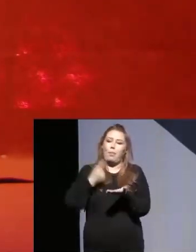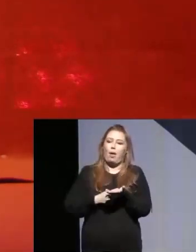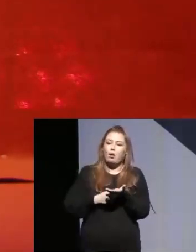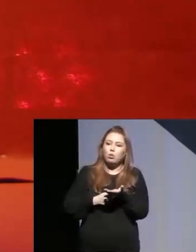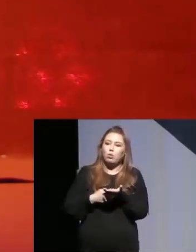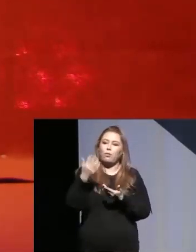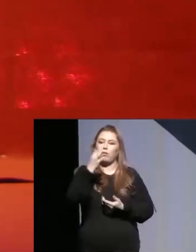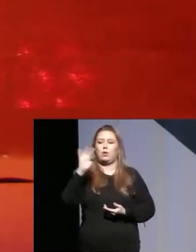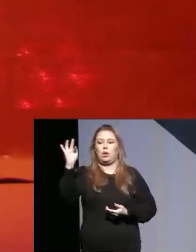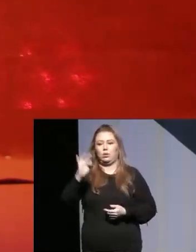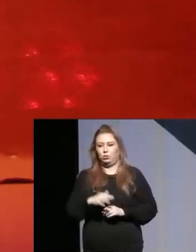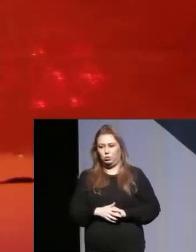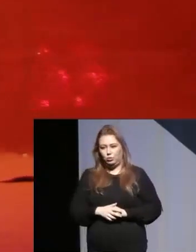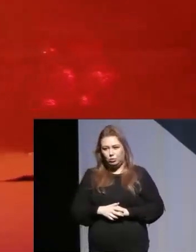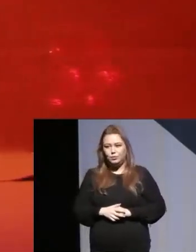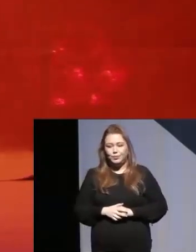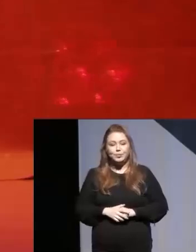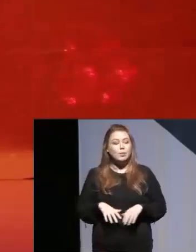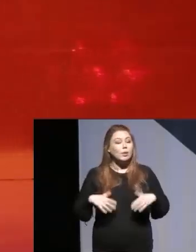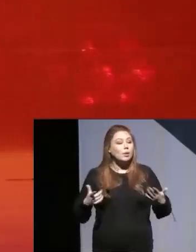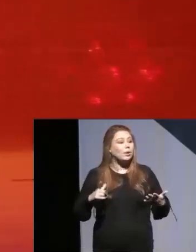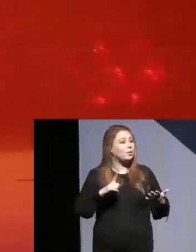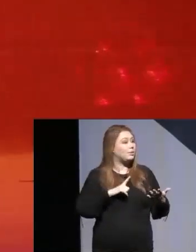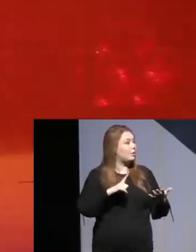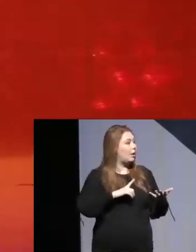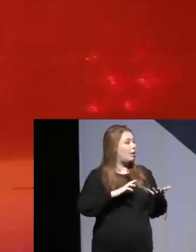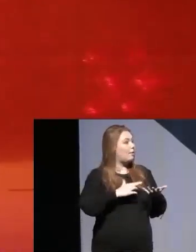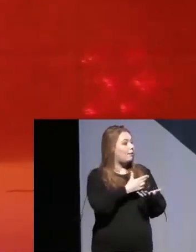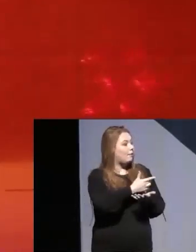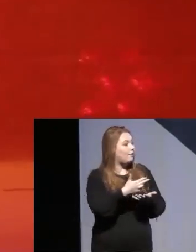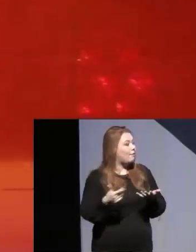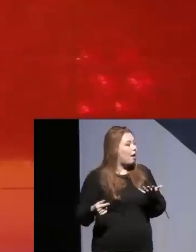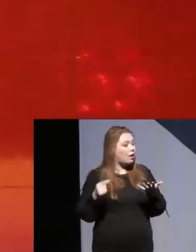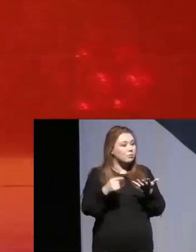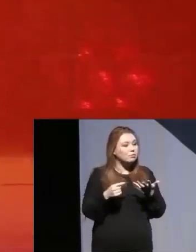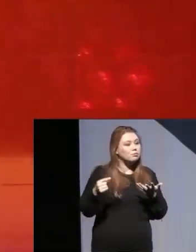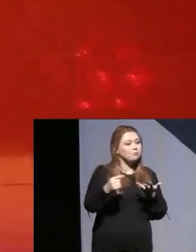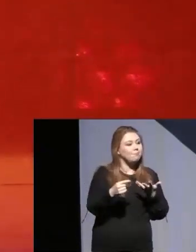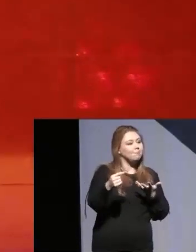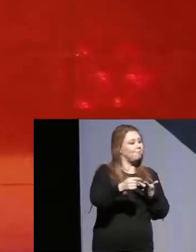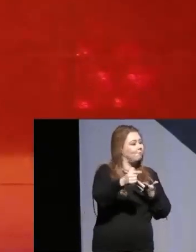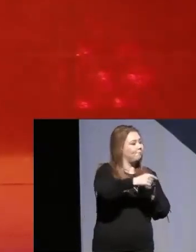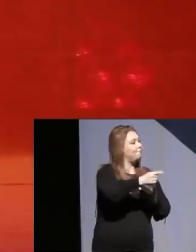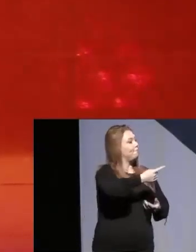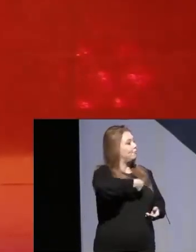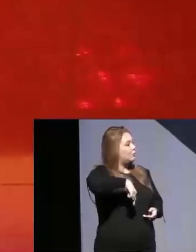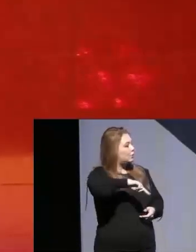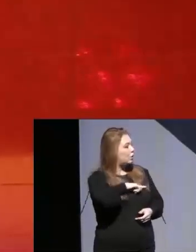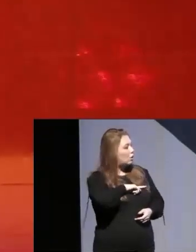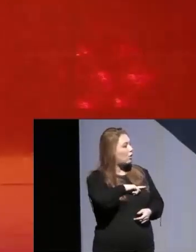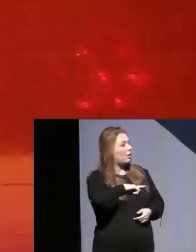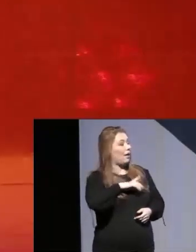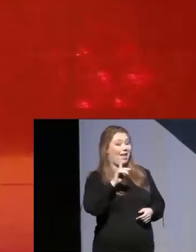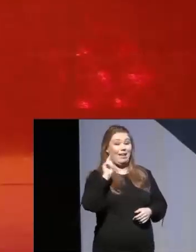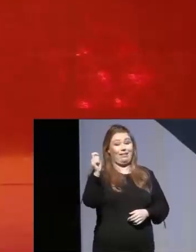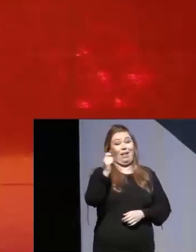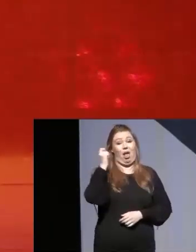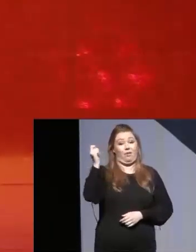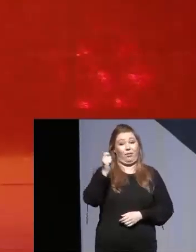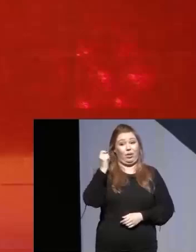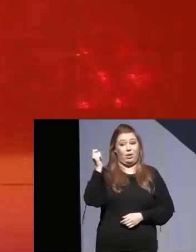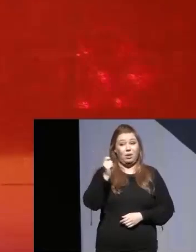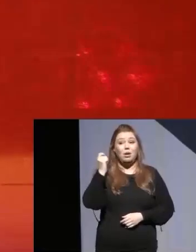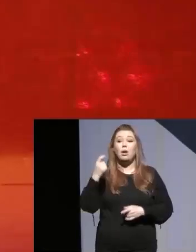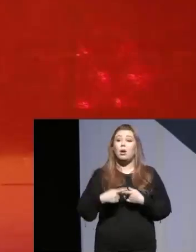né? Então, são várias situações com as quais a gente está graves, porque